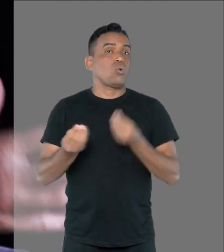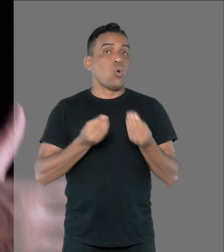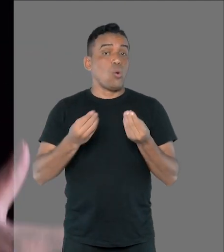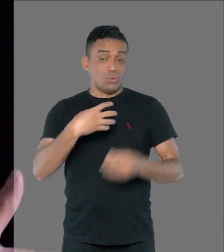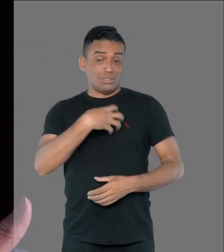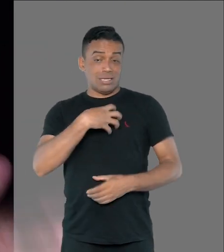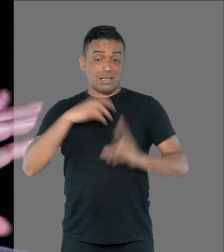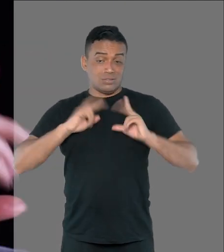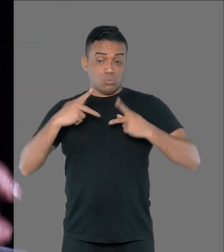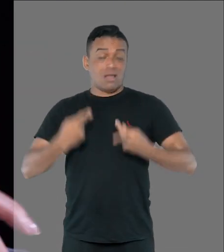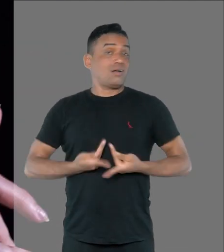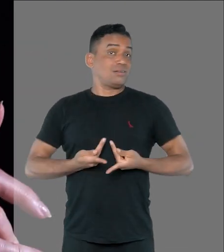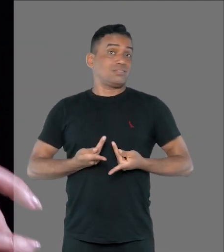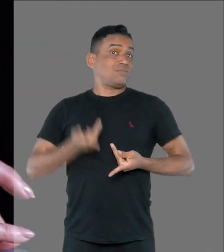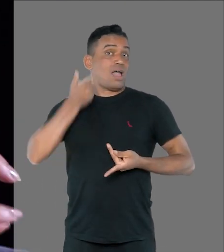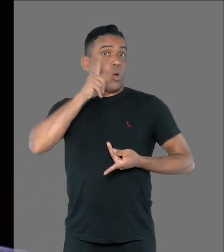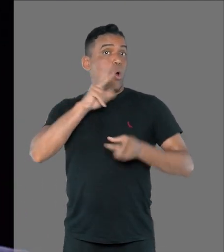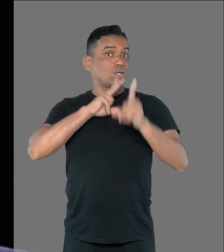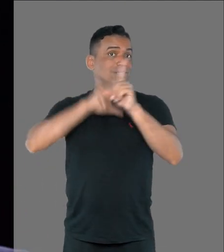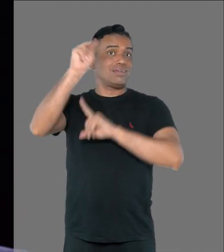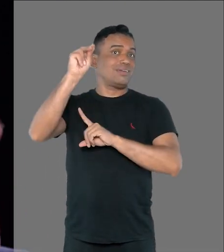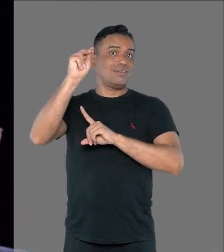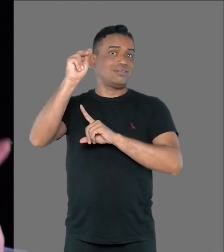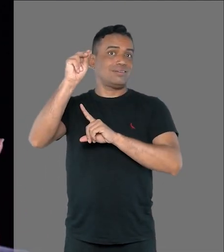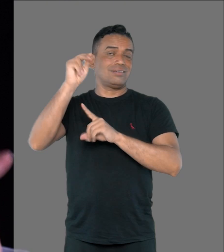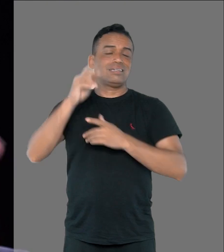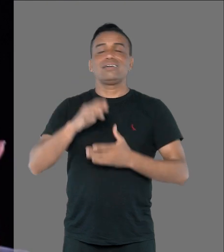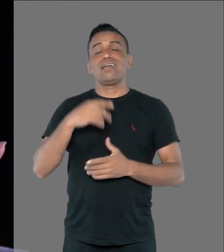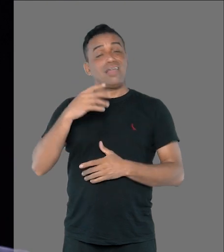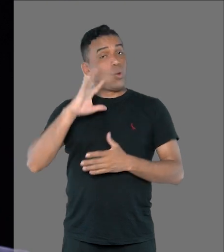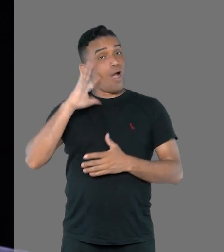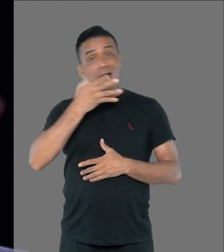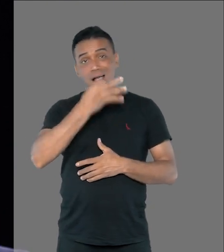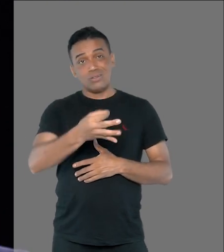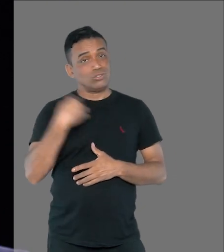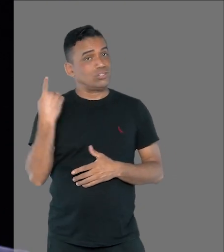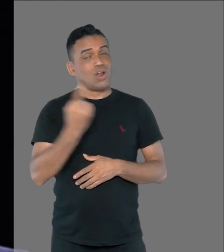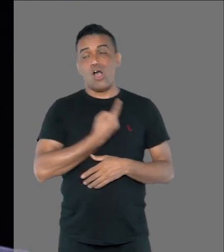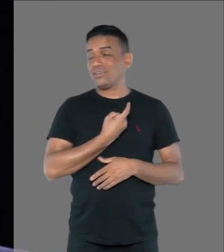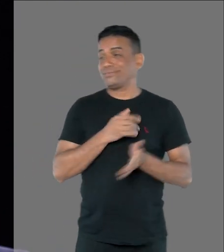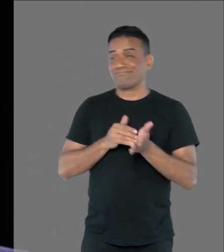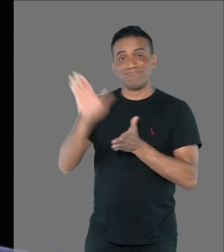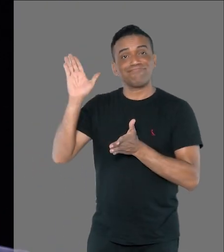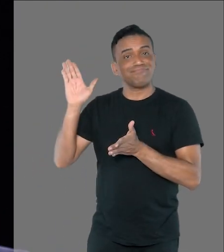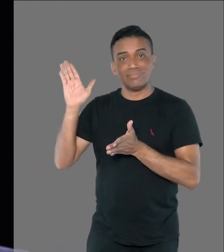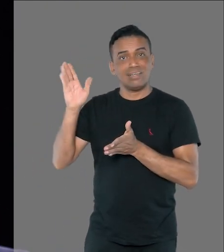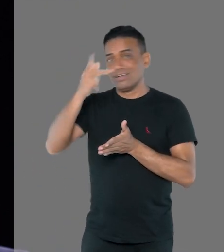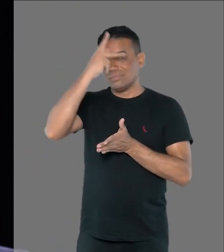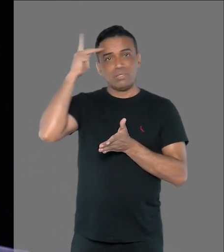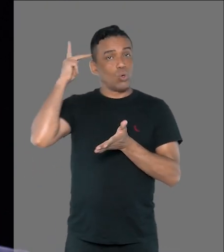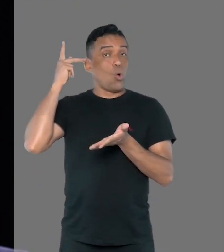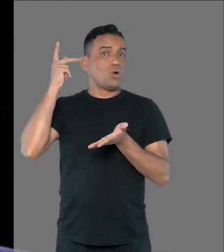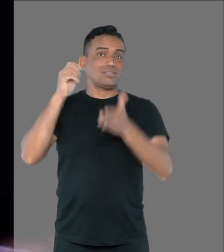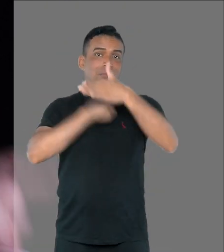humanas vão dar conta disso? Eu não sei. Eu acho que nós somos carta fora do baralho. Os editores não querem mais publicar as ciências